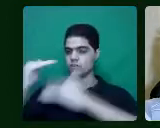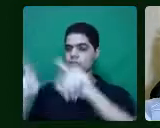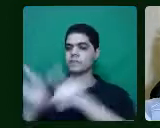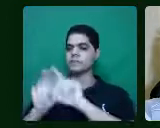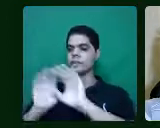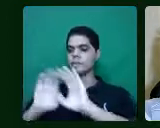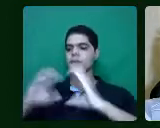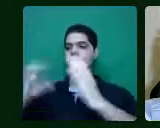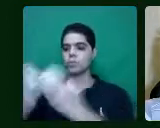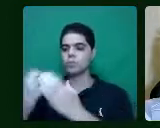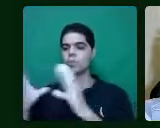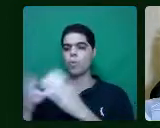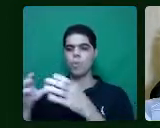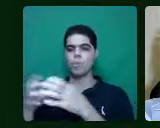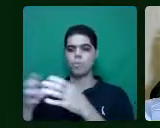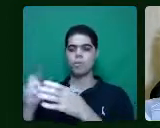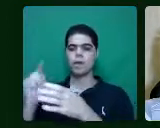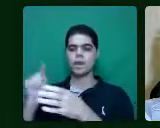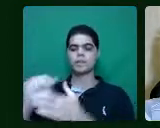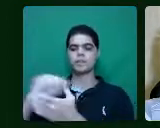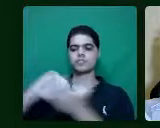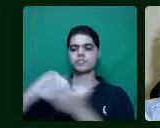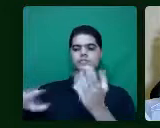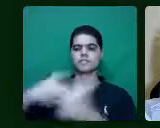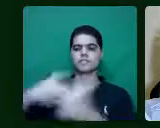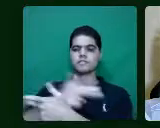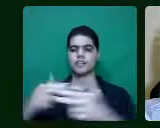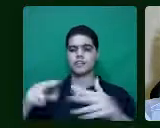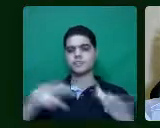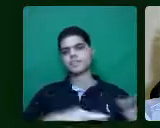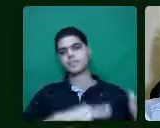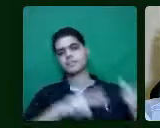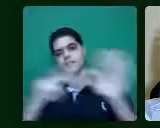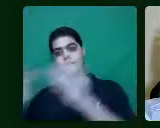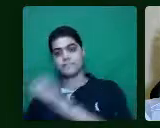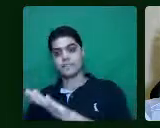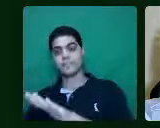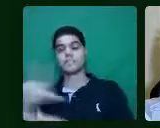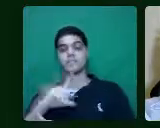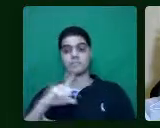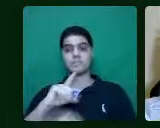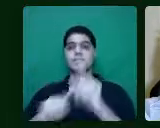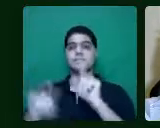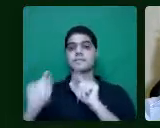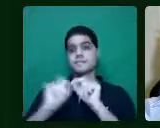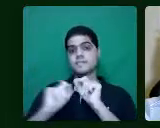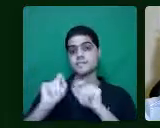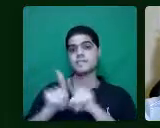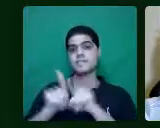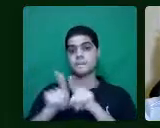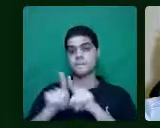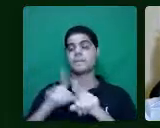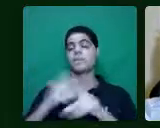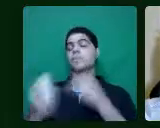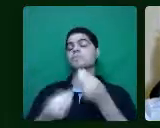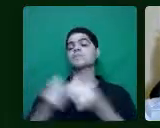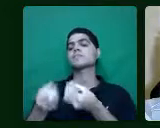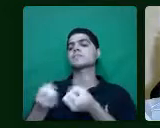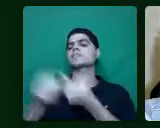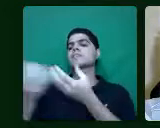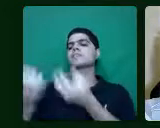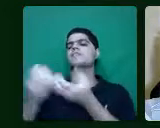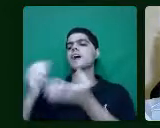que entregar. Então, a partir da semana que vem também, a gente vai compartilhar com vocês, mentores, quais são as entregas que as equipes precisam